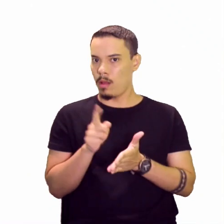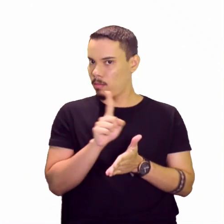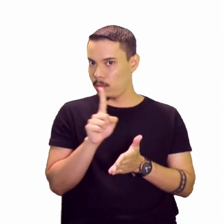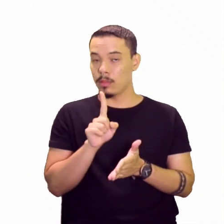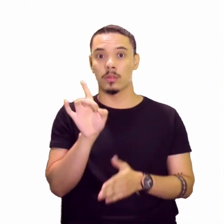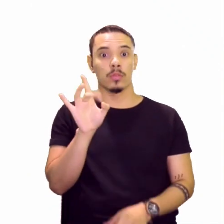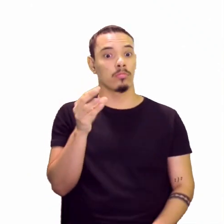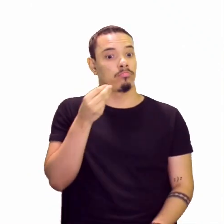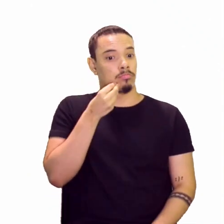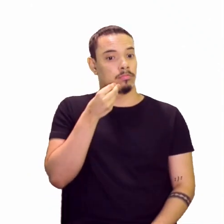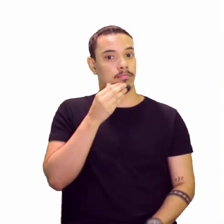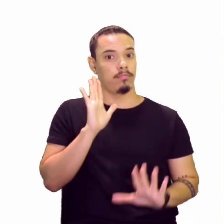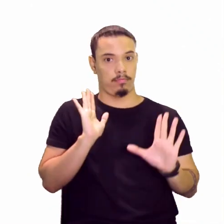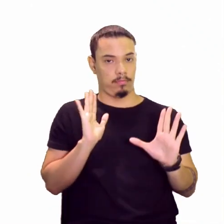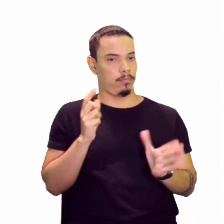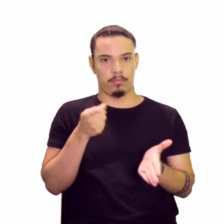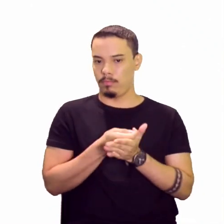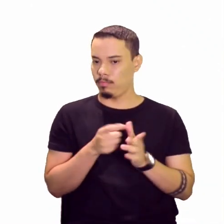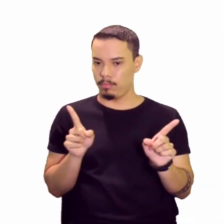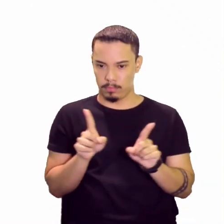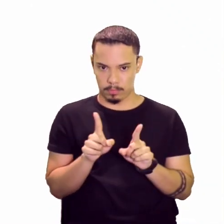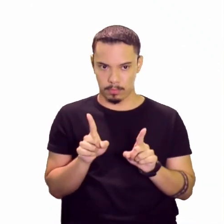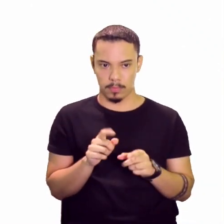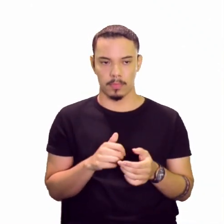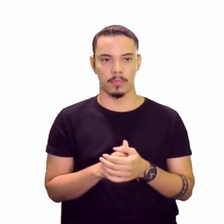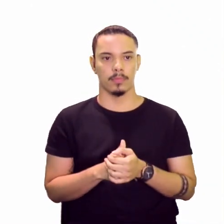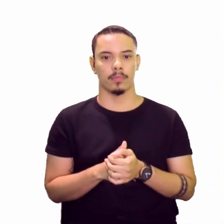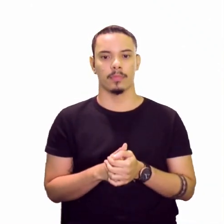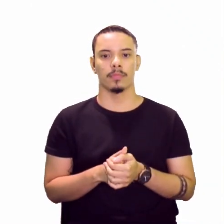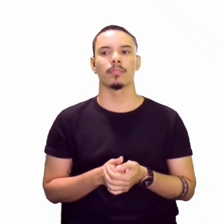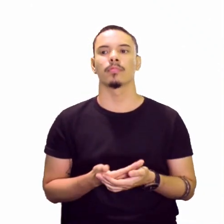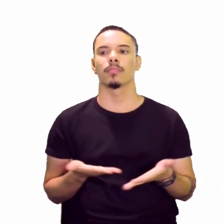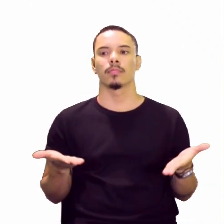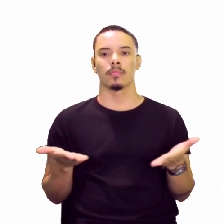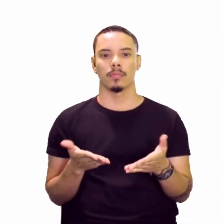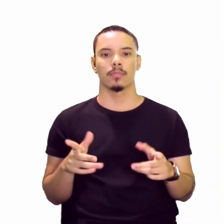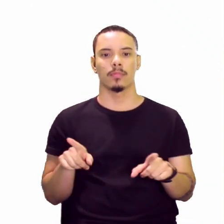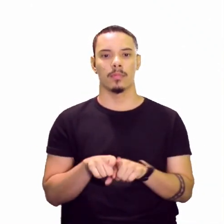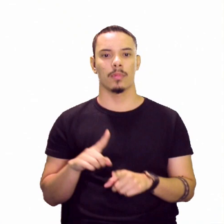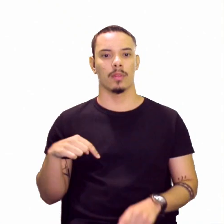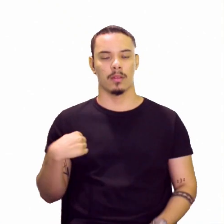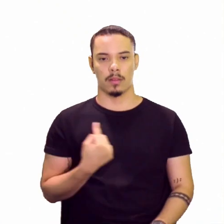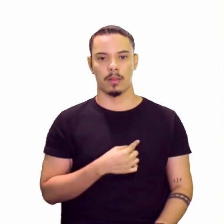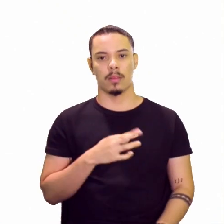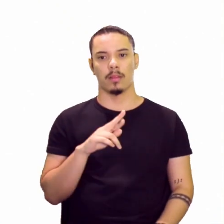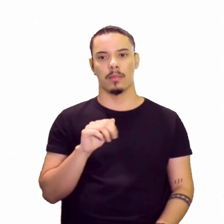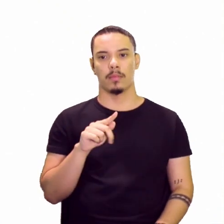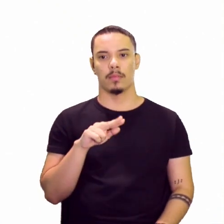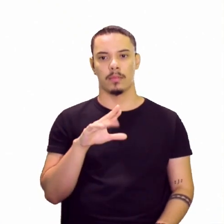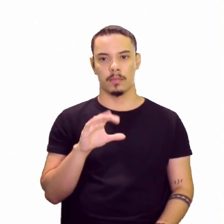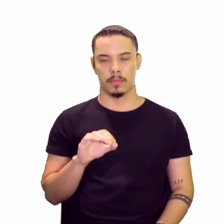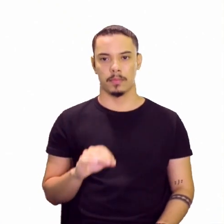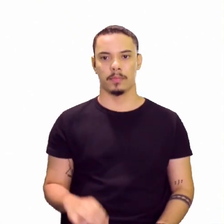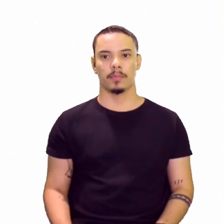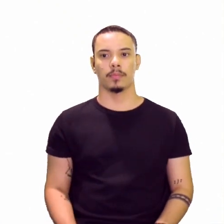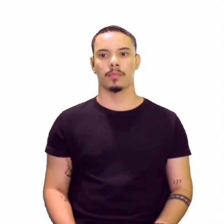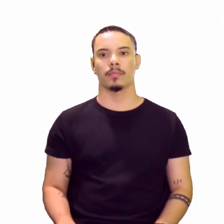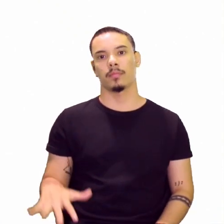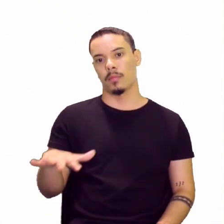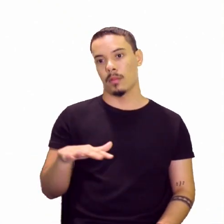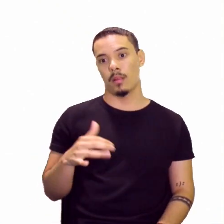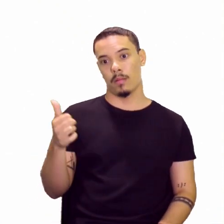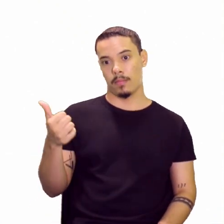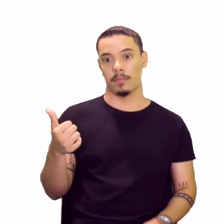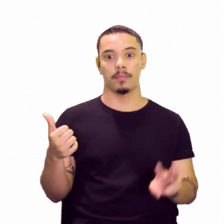Não é obrigatório, não. Fechou? E agora, o 2, que é um trapézio, o nosso trapézio aqui. A área 1 e